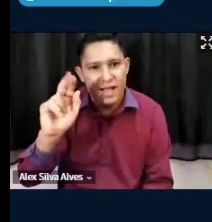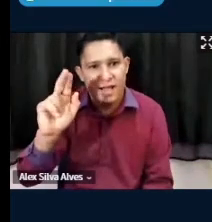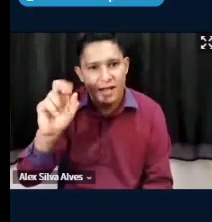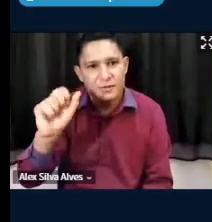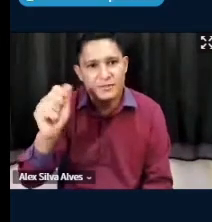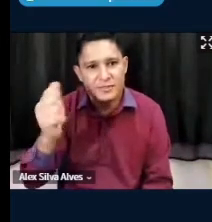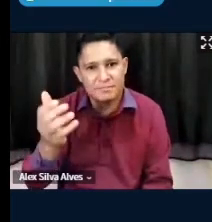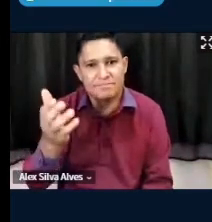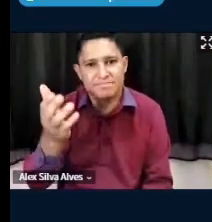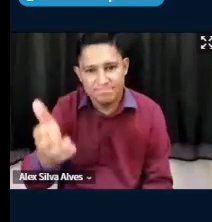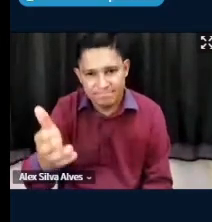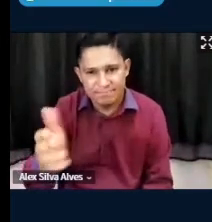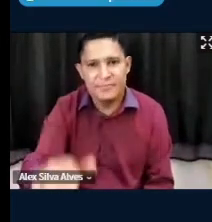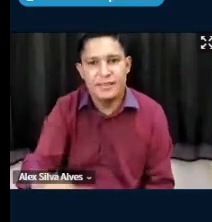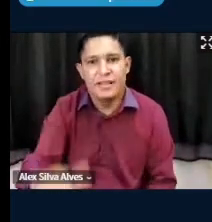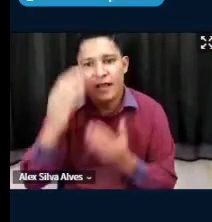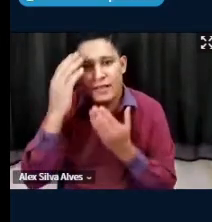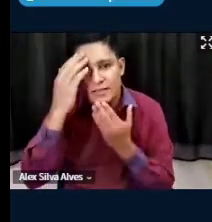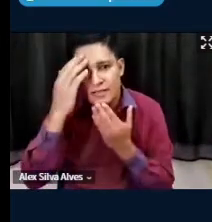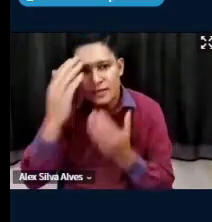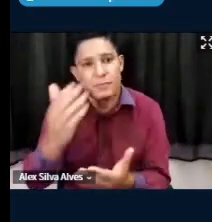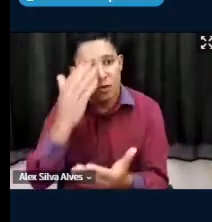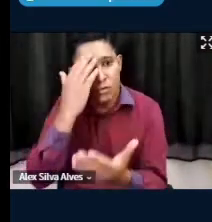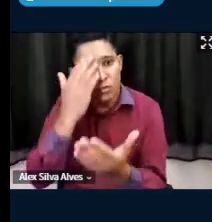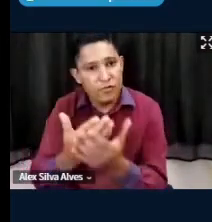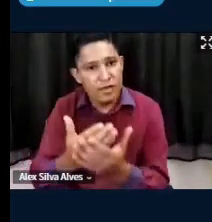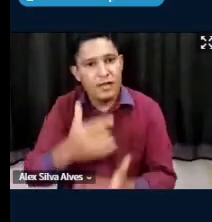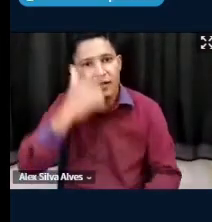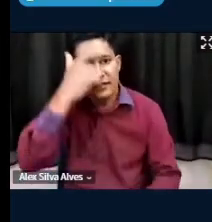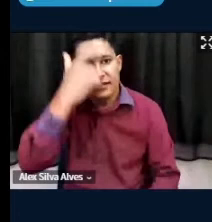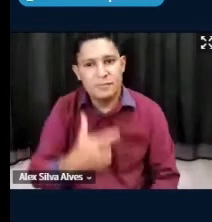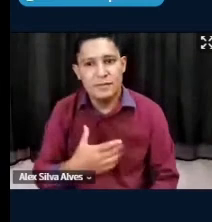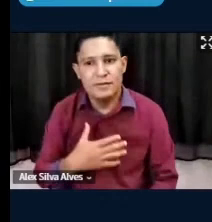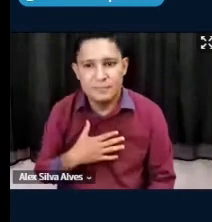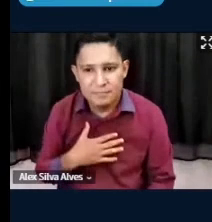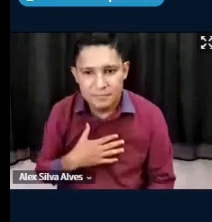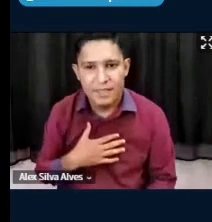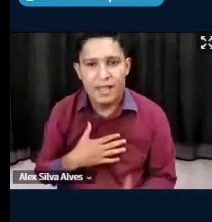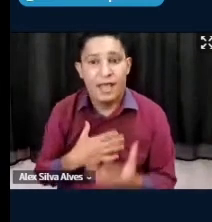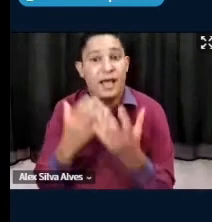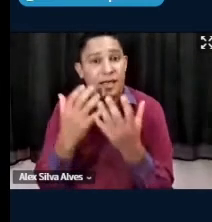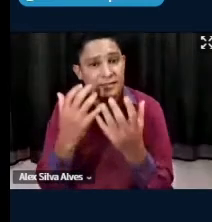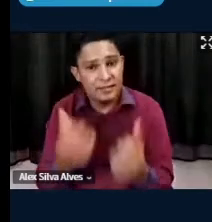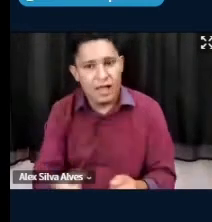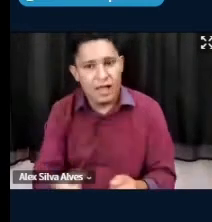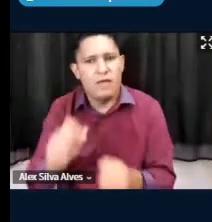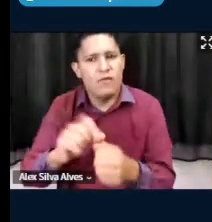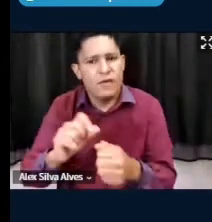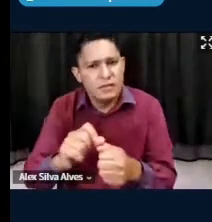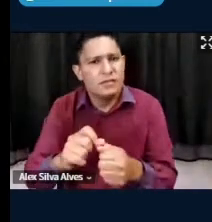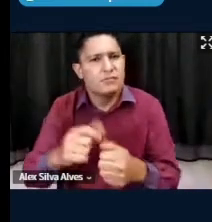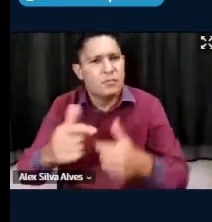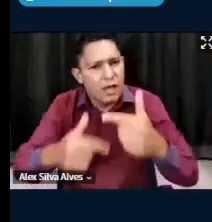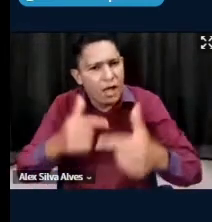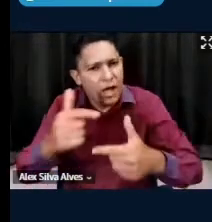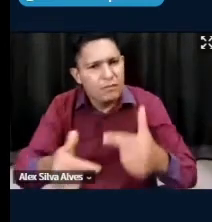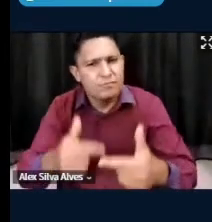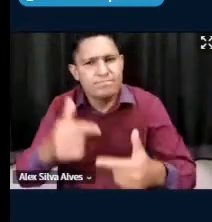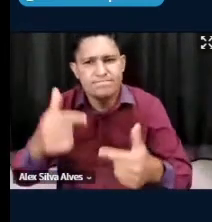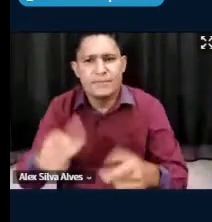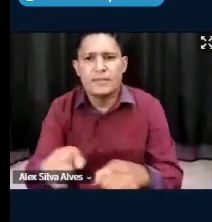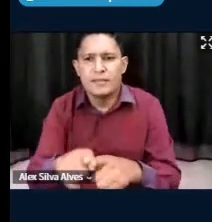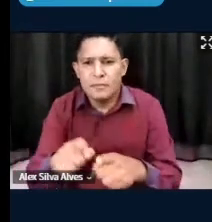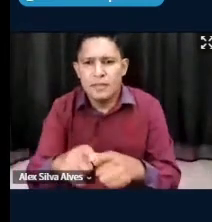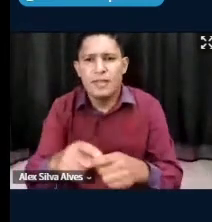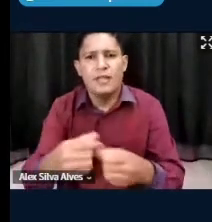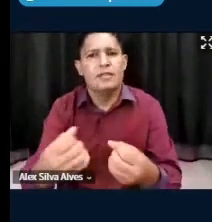professora doutora honoris causa, Enilde Faust. Agradeço pela confiança, por aceitar fazer parte